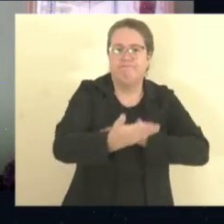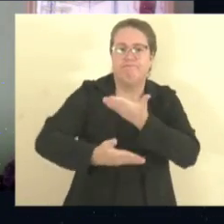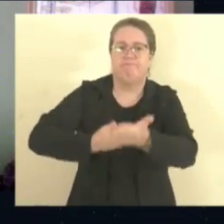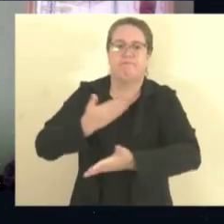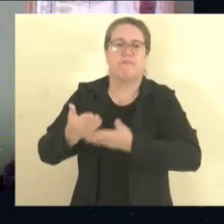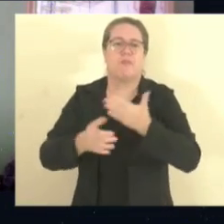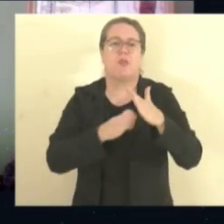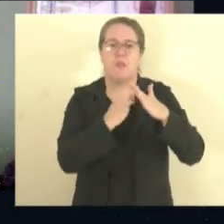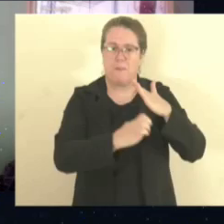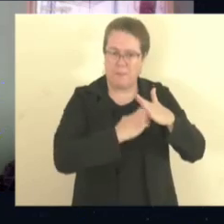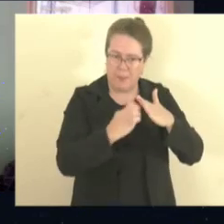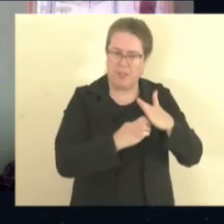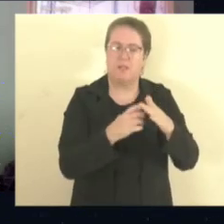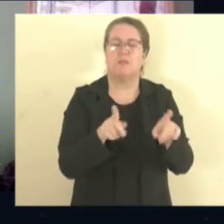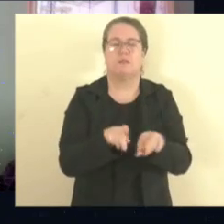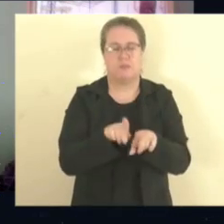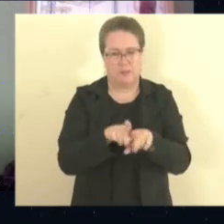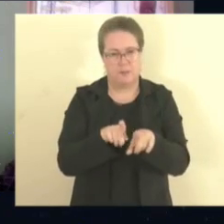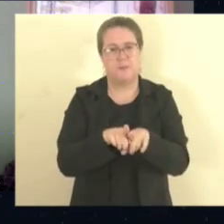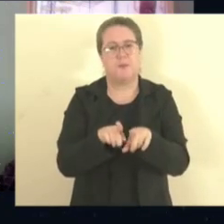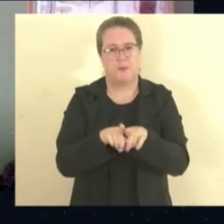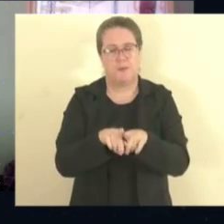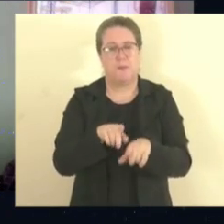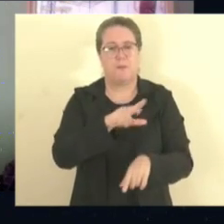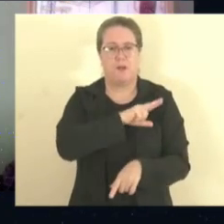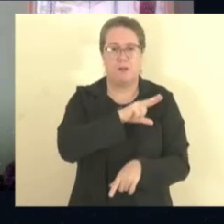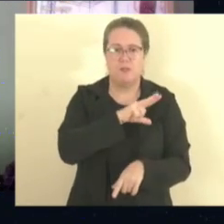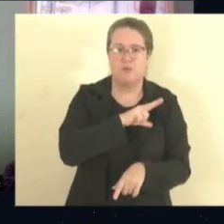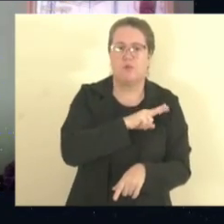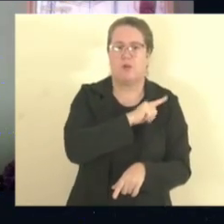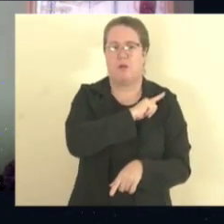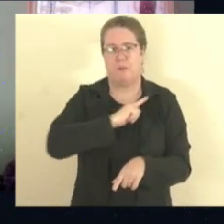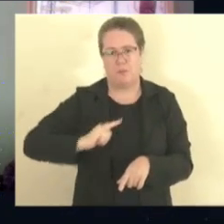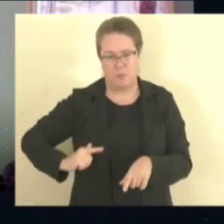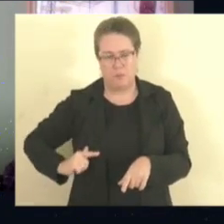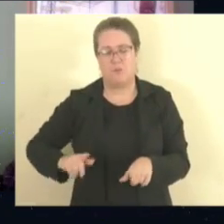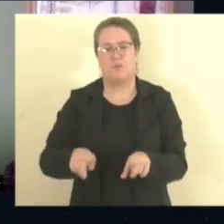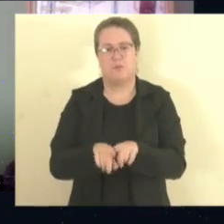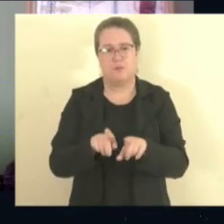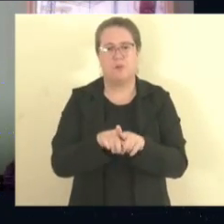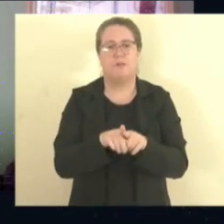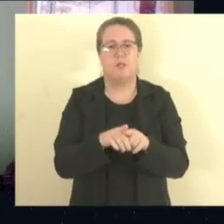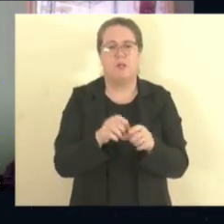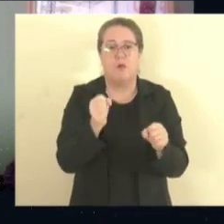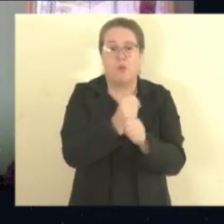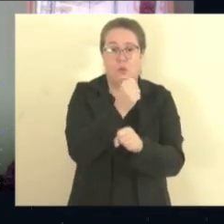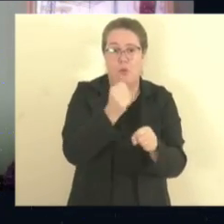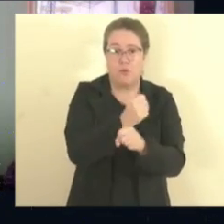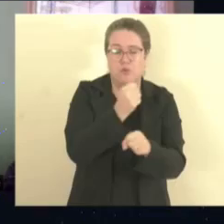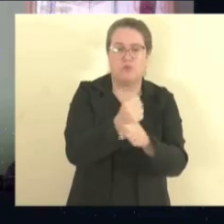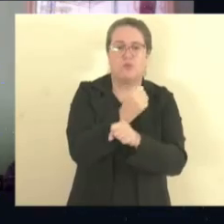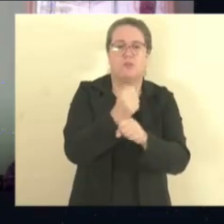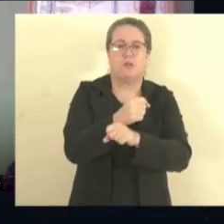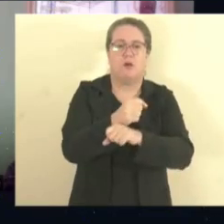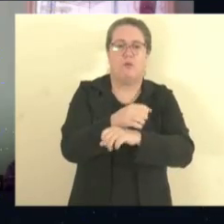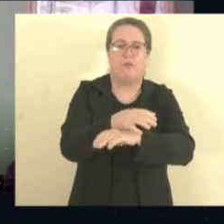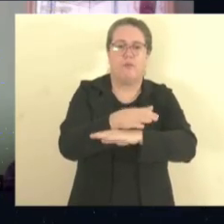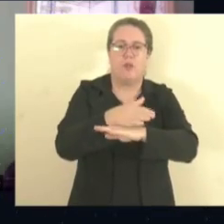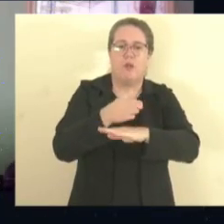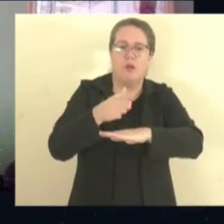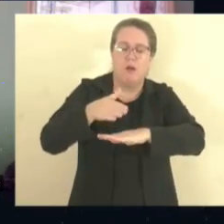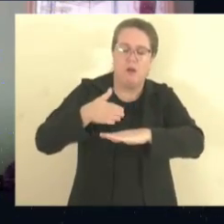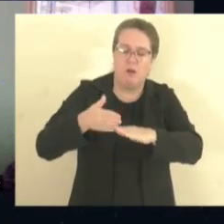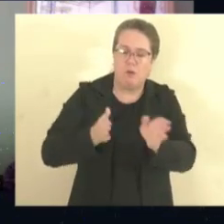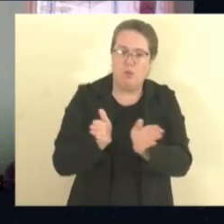tá? Para fortalecimento institucional do DR e construção de contornos rodoviários, redução de